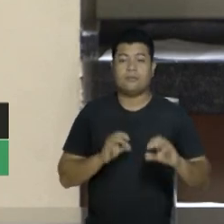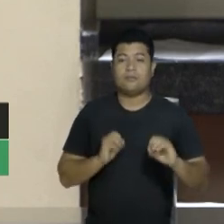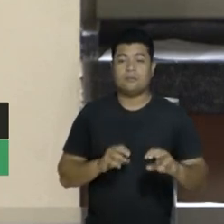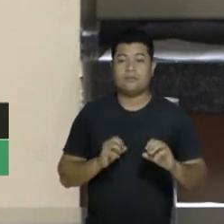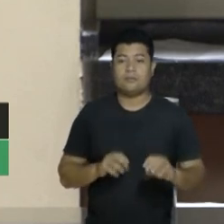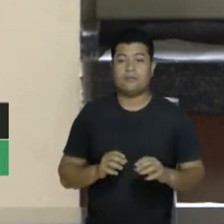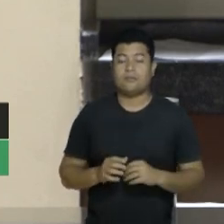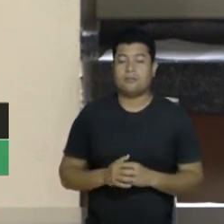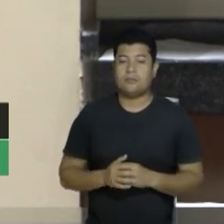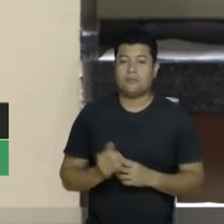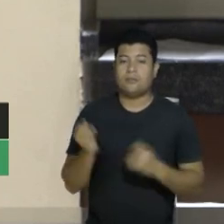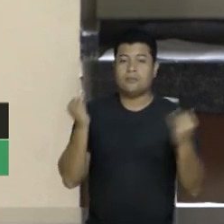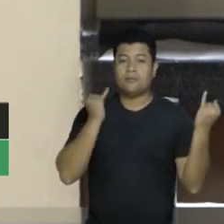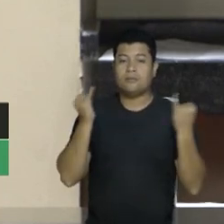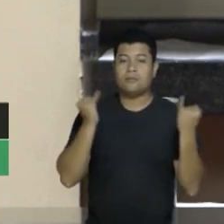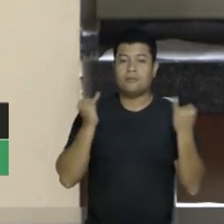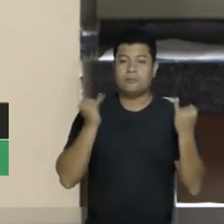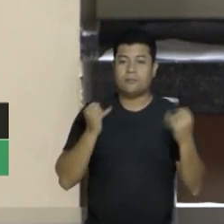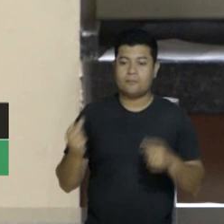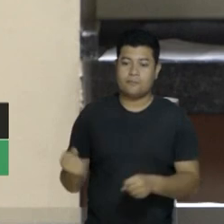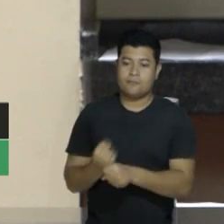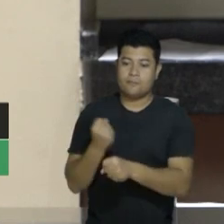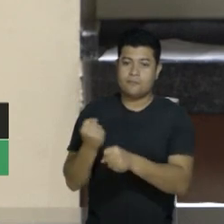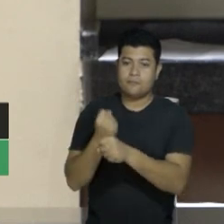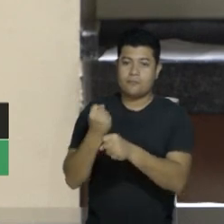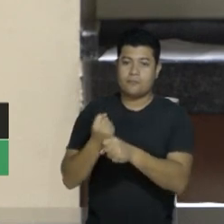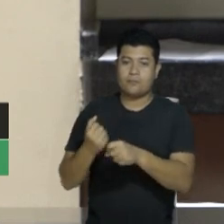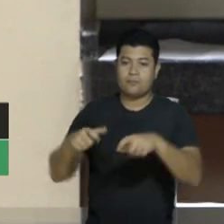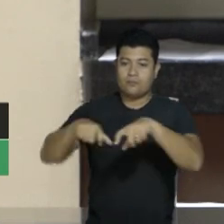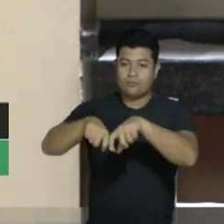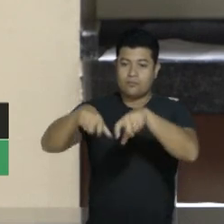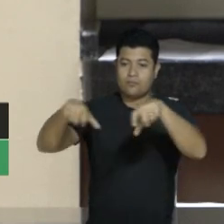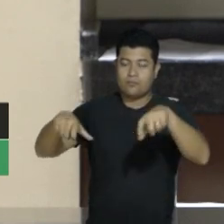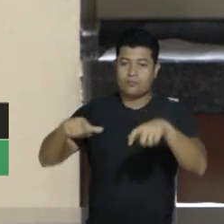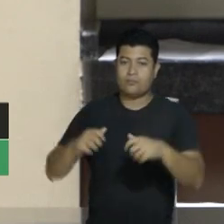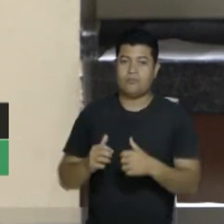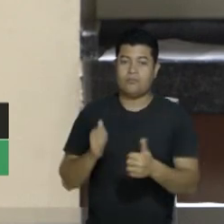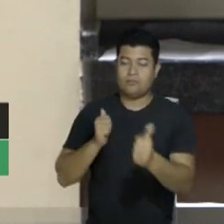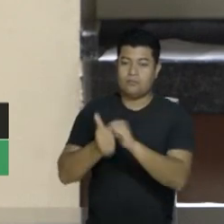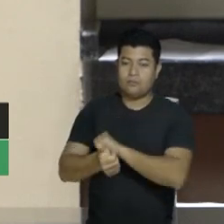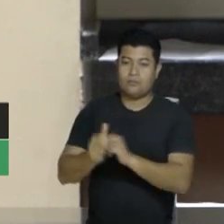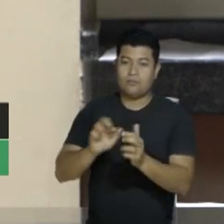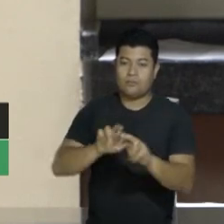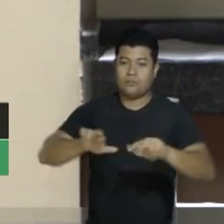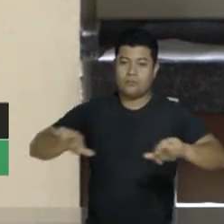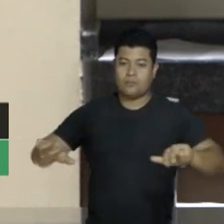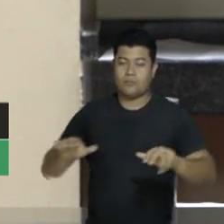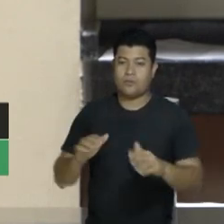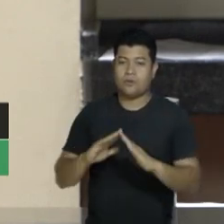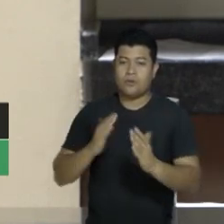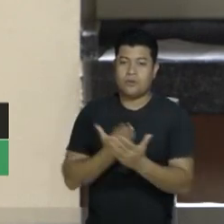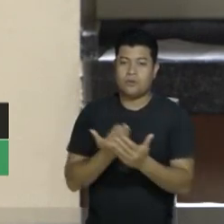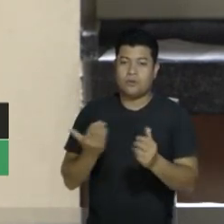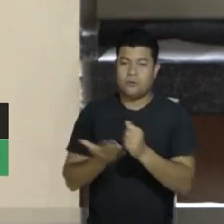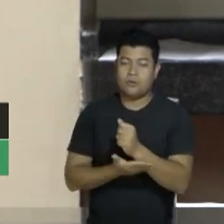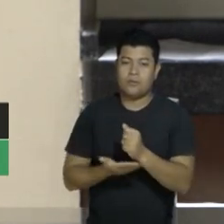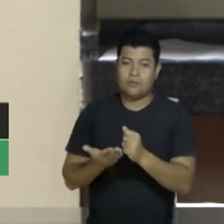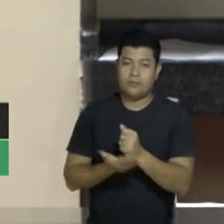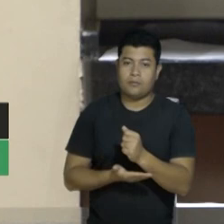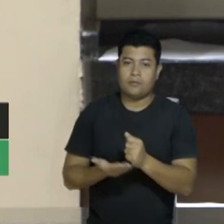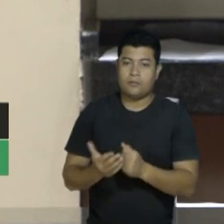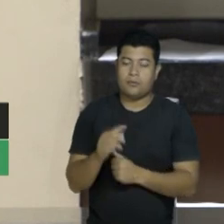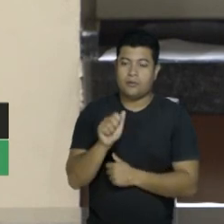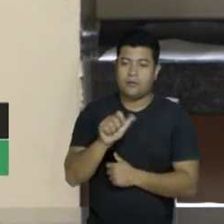informações acerca da obra do ginásio poliesportivo da Escola de Educação Básica